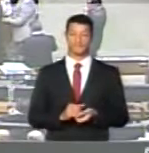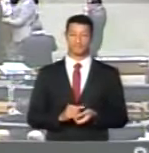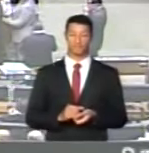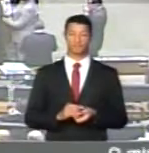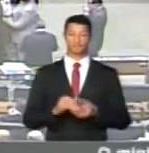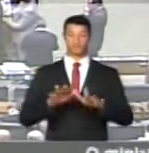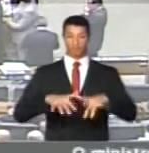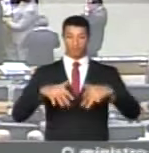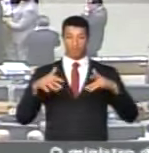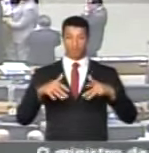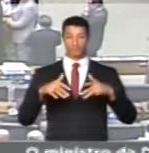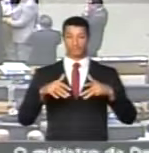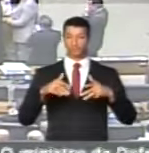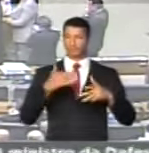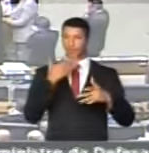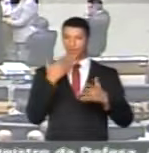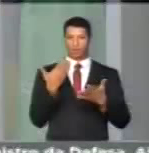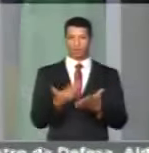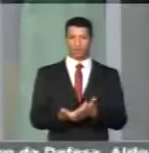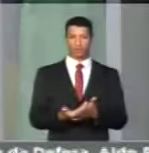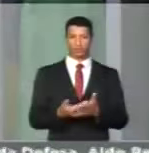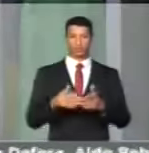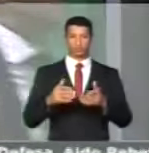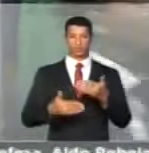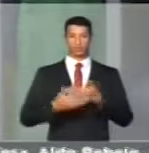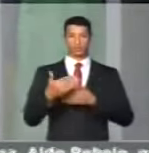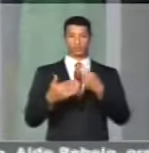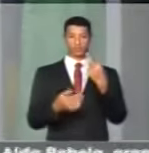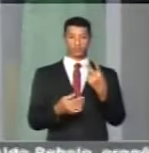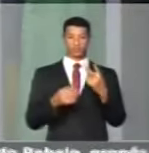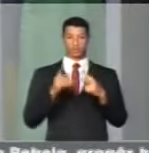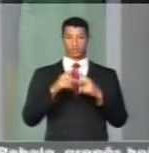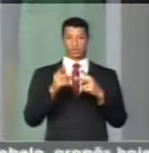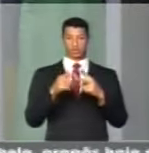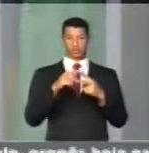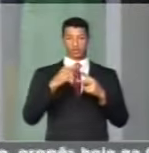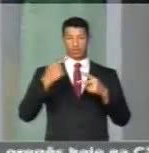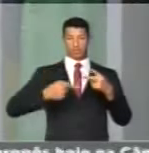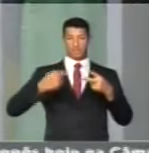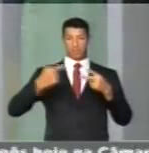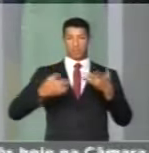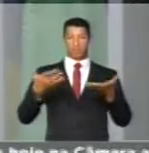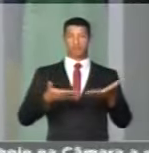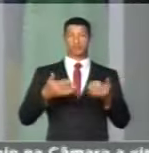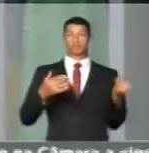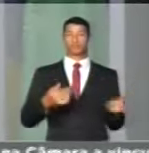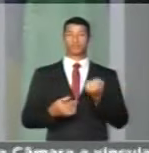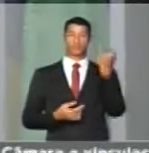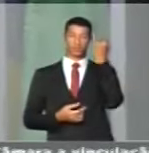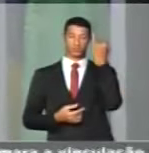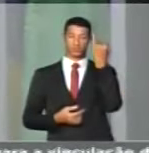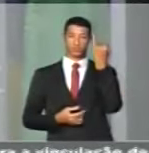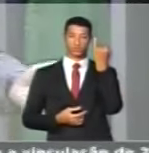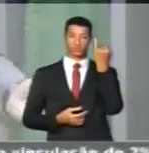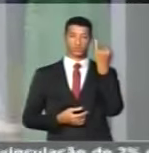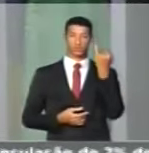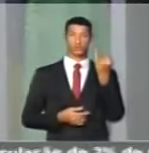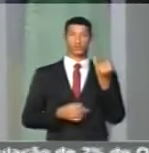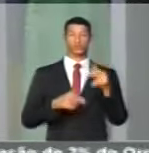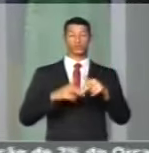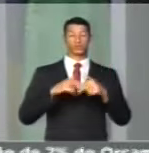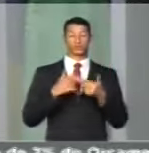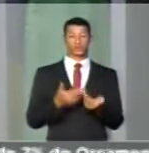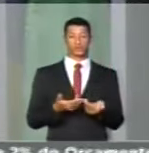o plenário está estarrecido diante de dois momentos políticos muito importantes. Por um